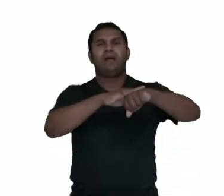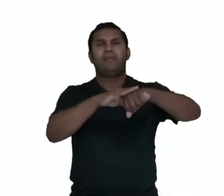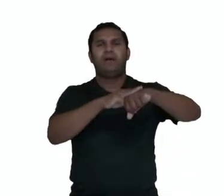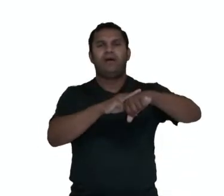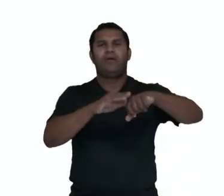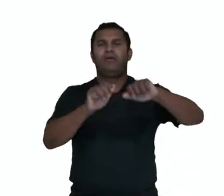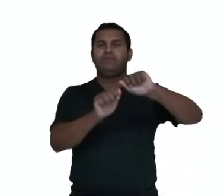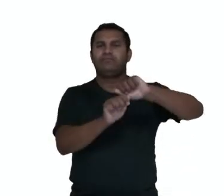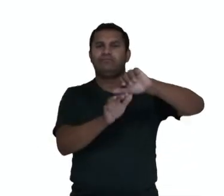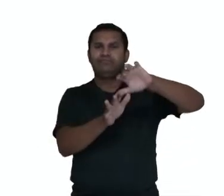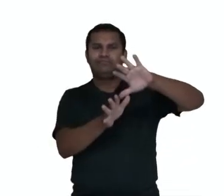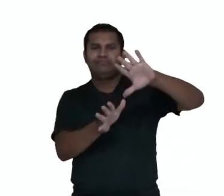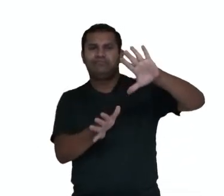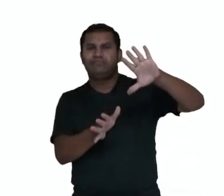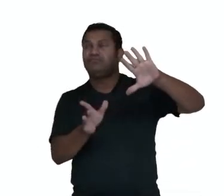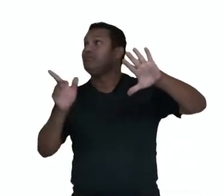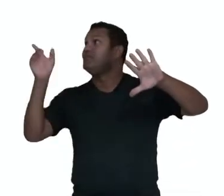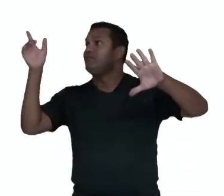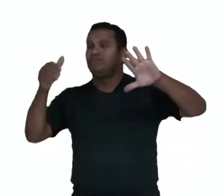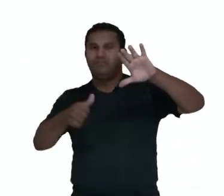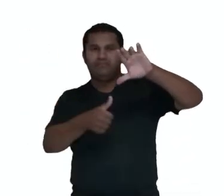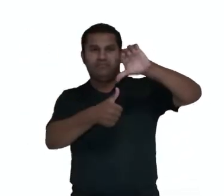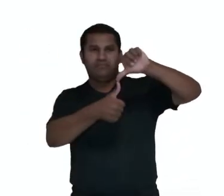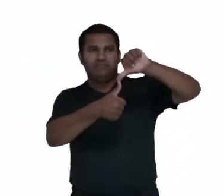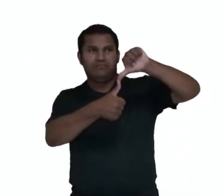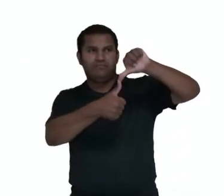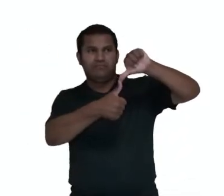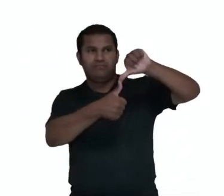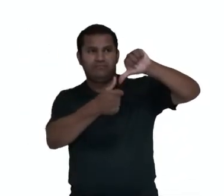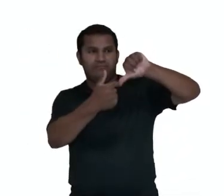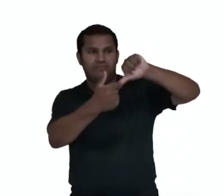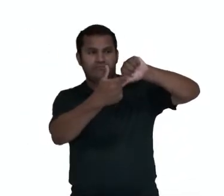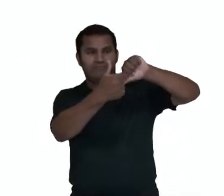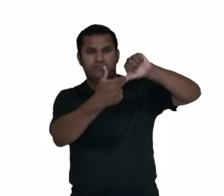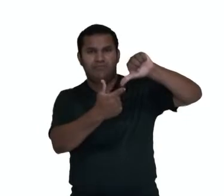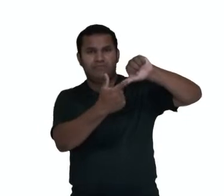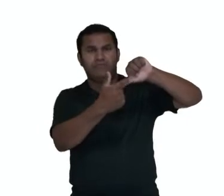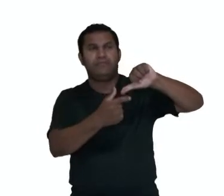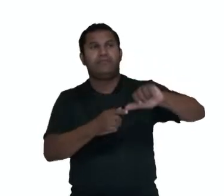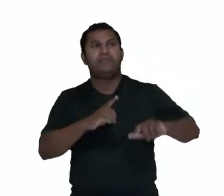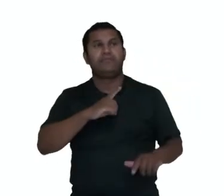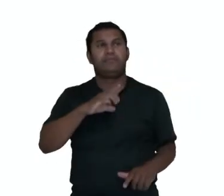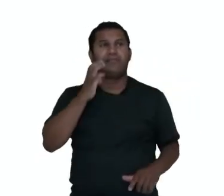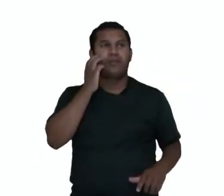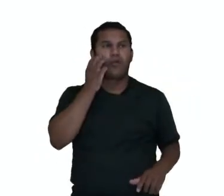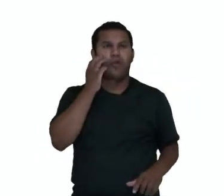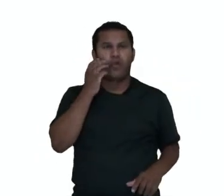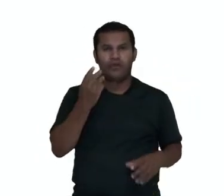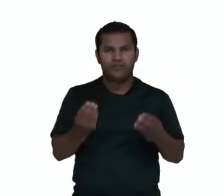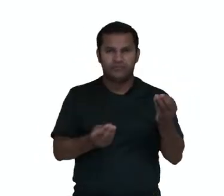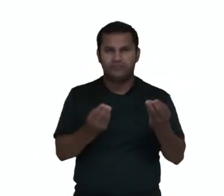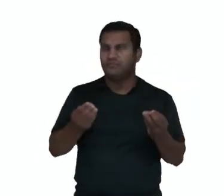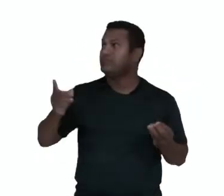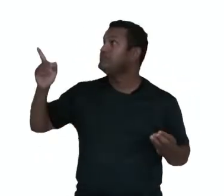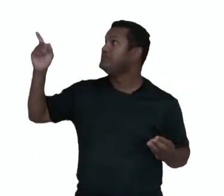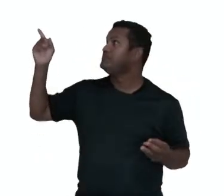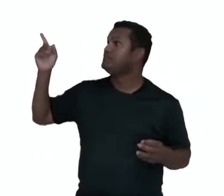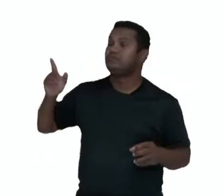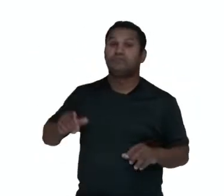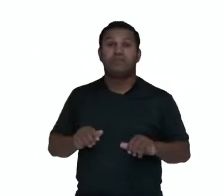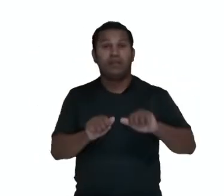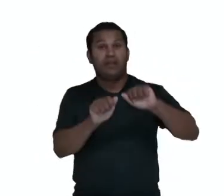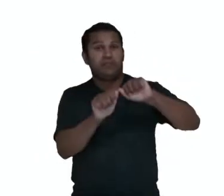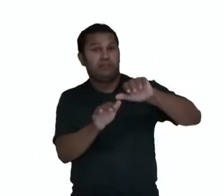por Montezuma I, estão destacadas aqui de rosa, de pink no mapa, né? Então, percebam, pessoal, essa